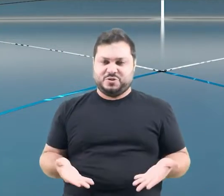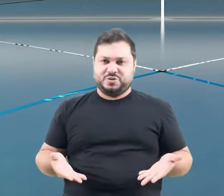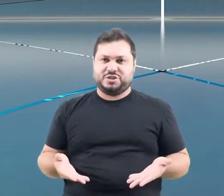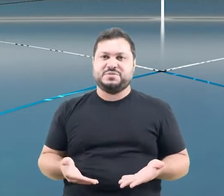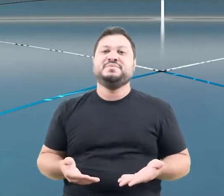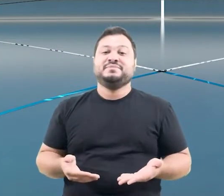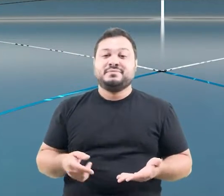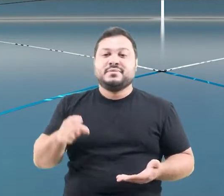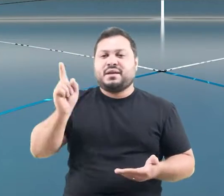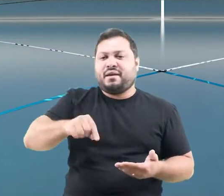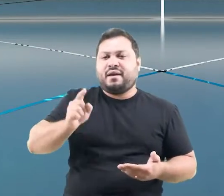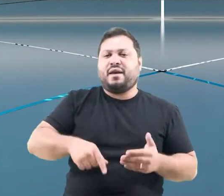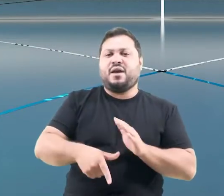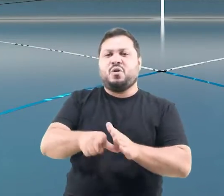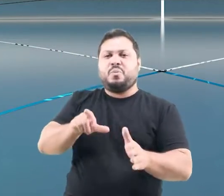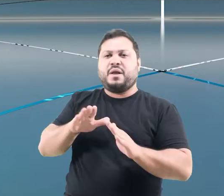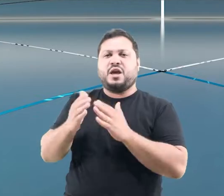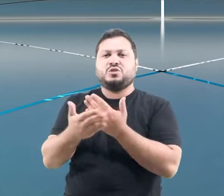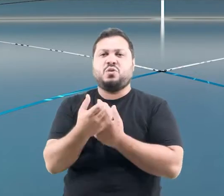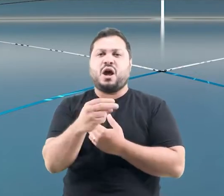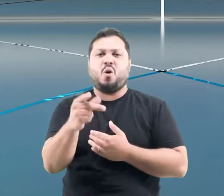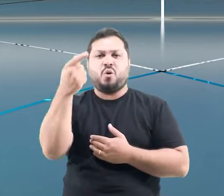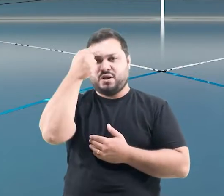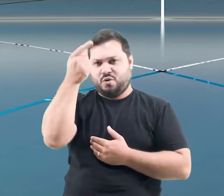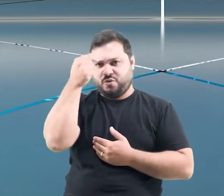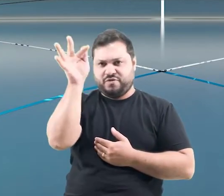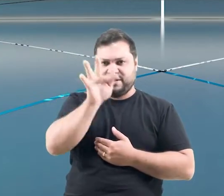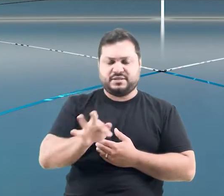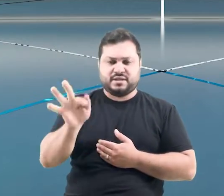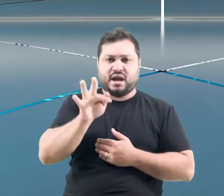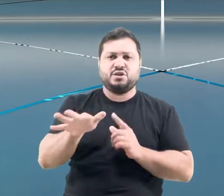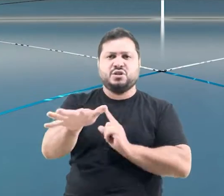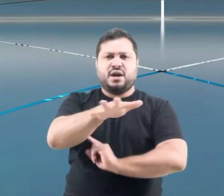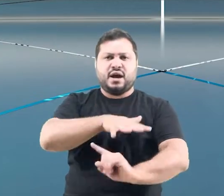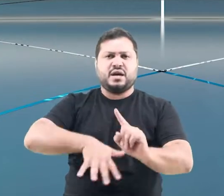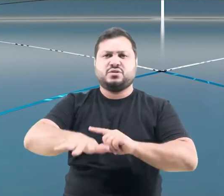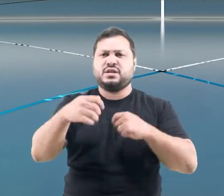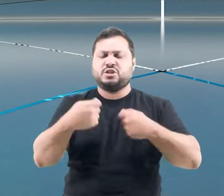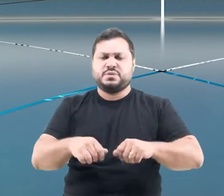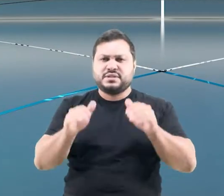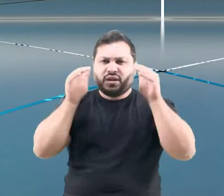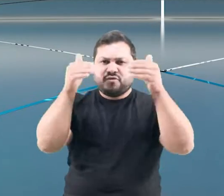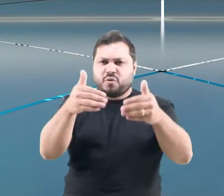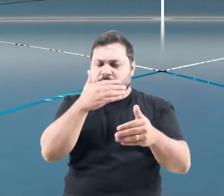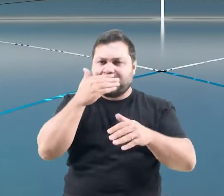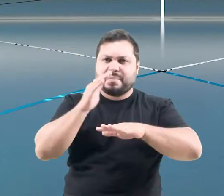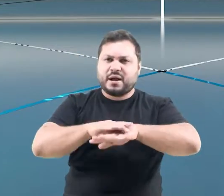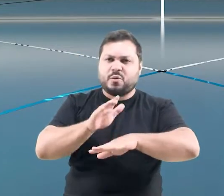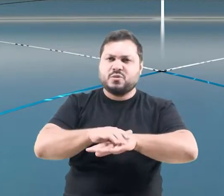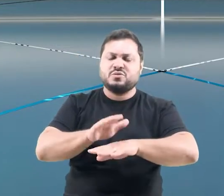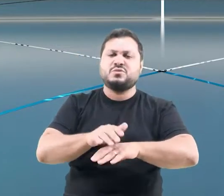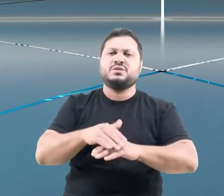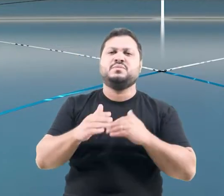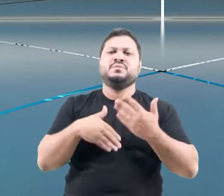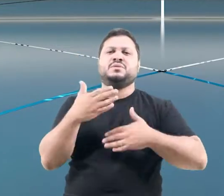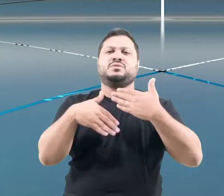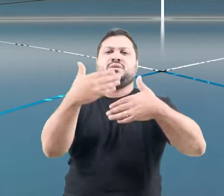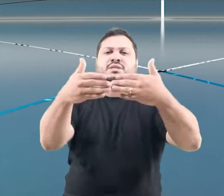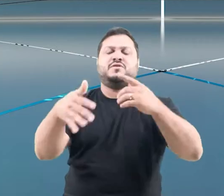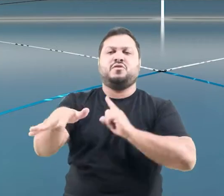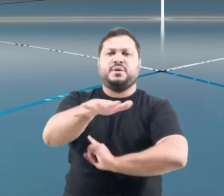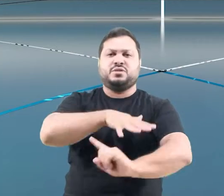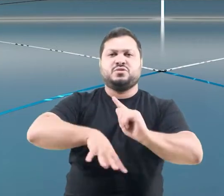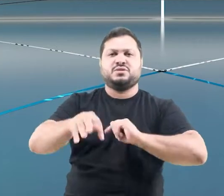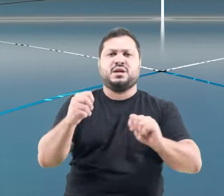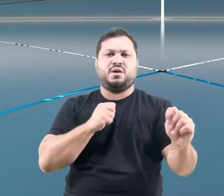hoje. Seja ainda no pré-escolar ou na universidade, a sociedade tem que se voltar para a construção do